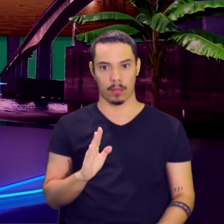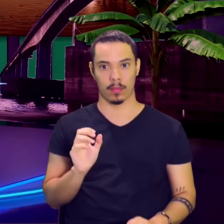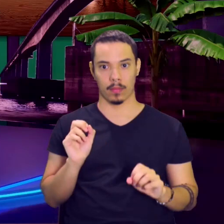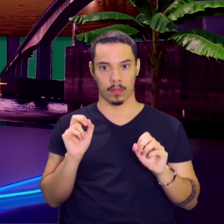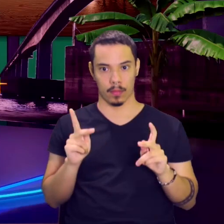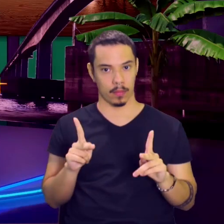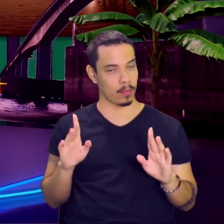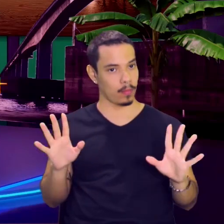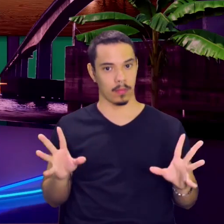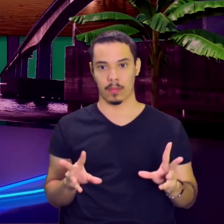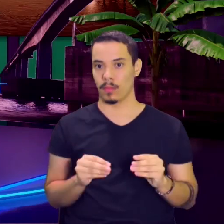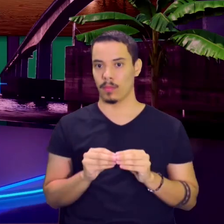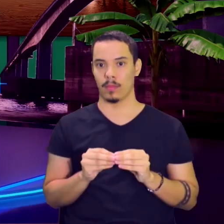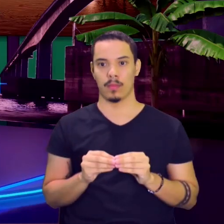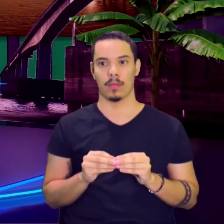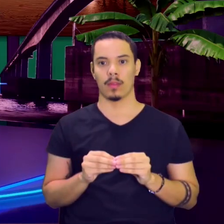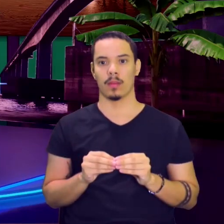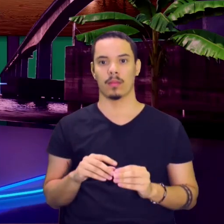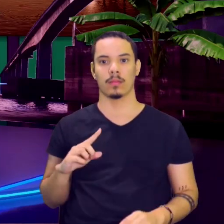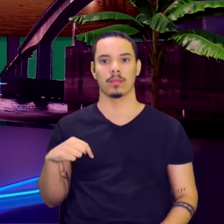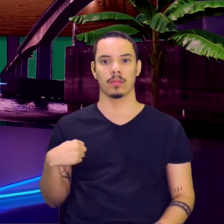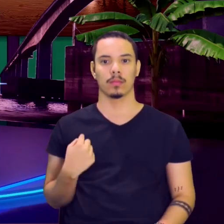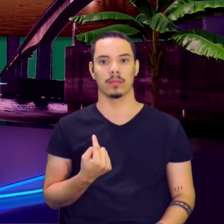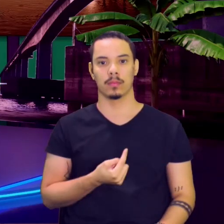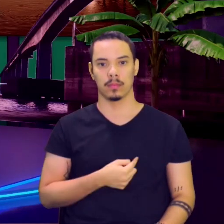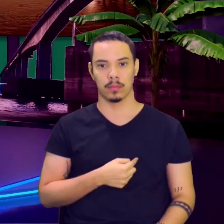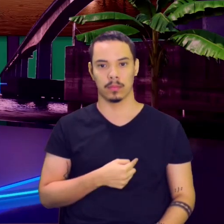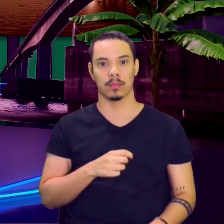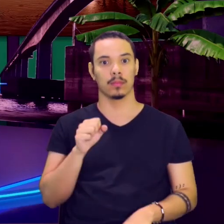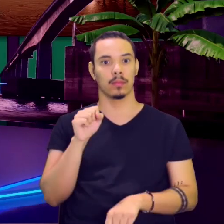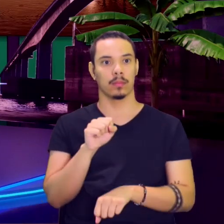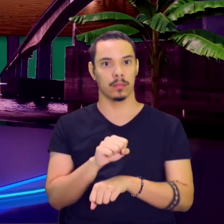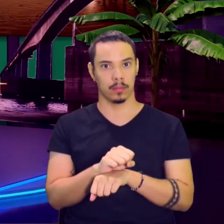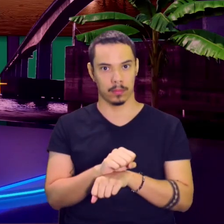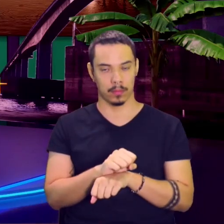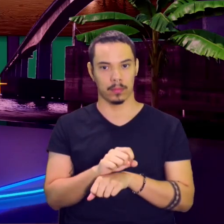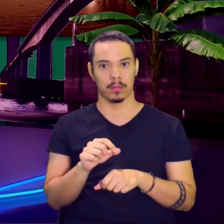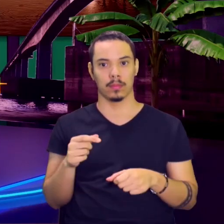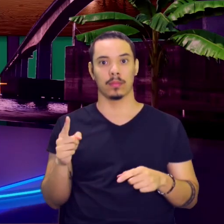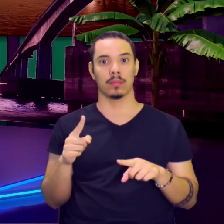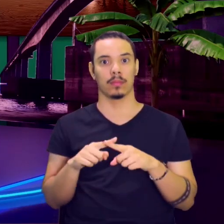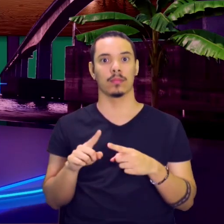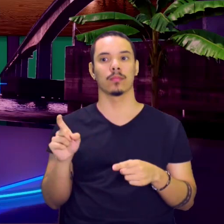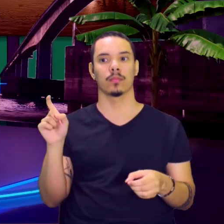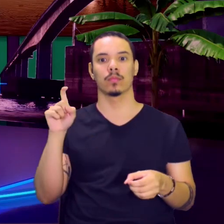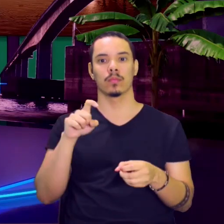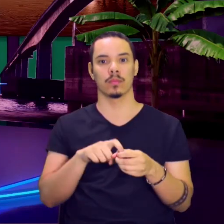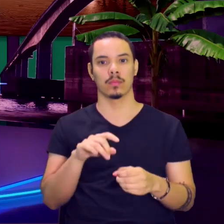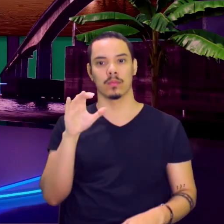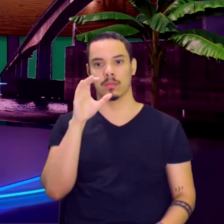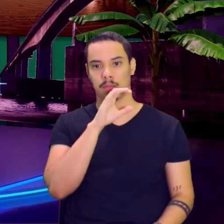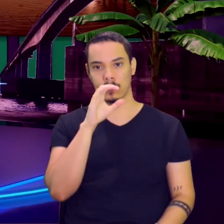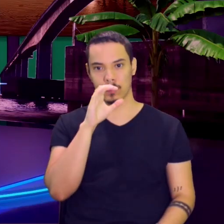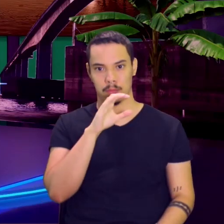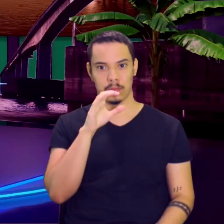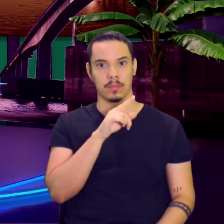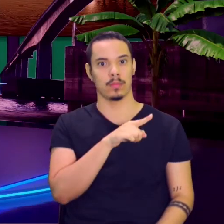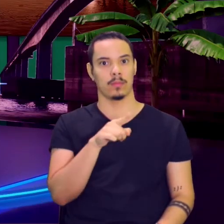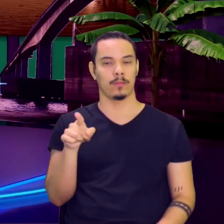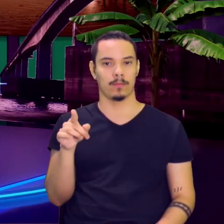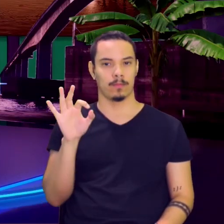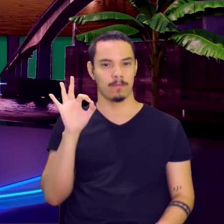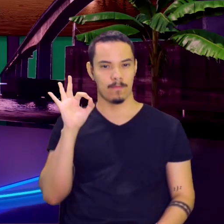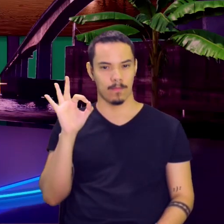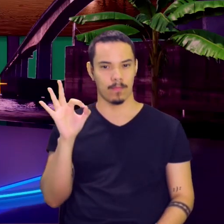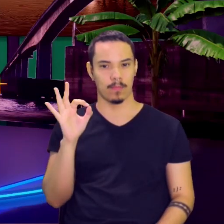É isso aí, galera. Então, a gente para agora, por enquanto, né? Mas já a gente volta com essa galerinha top de linha